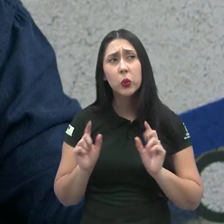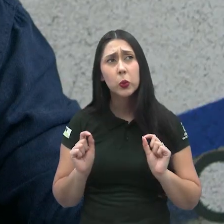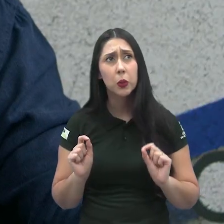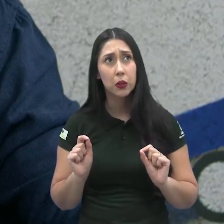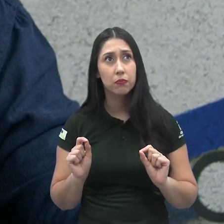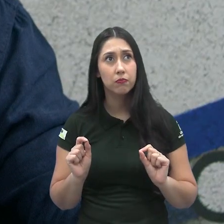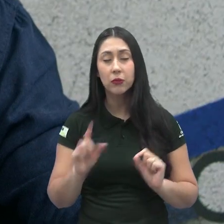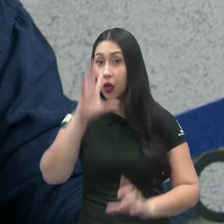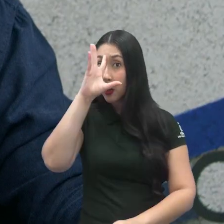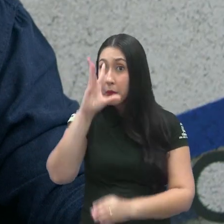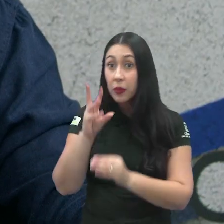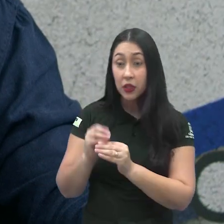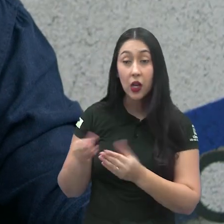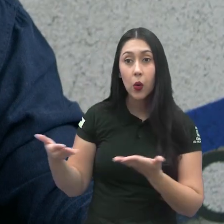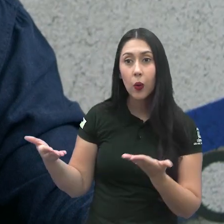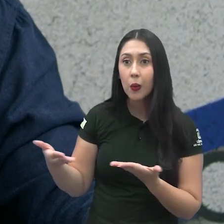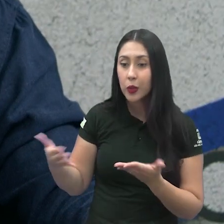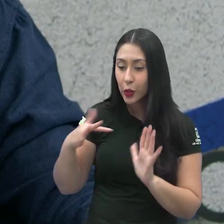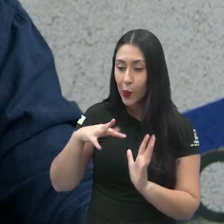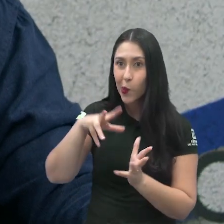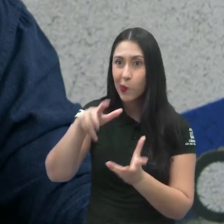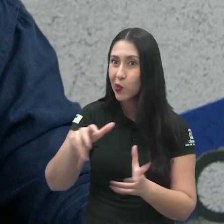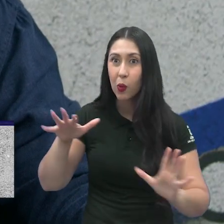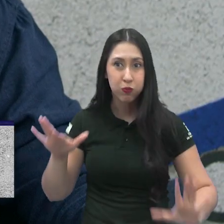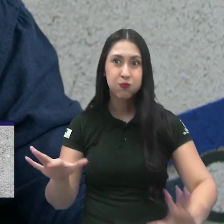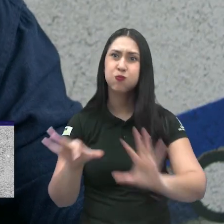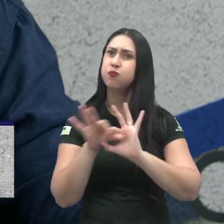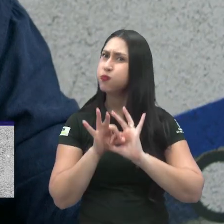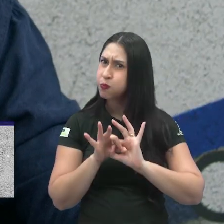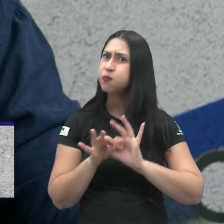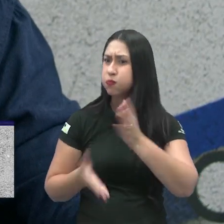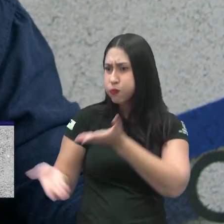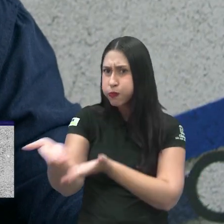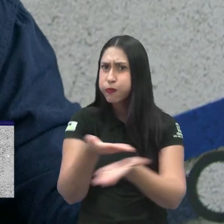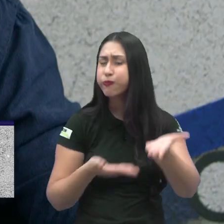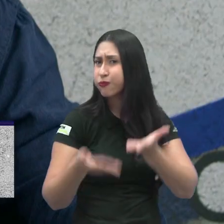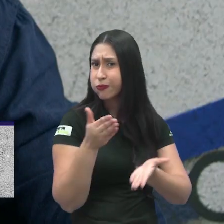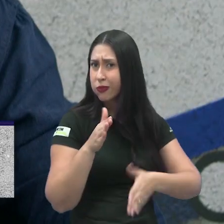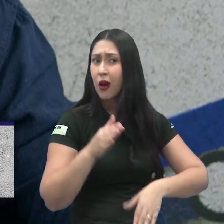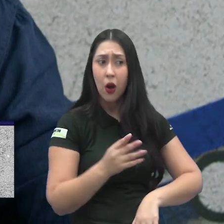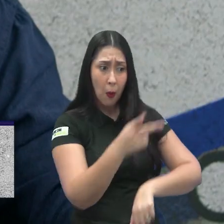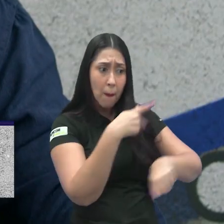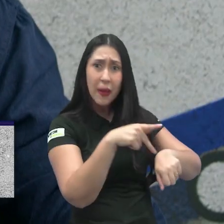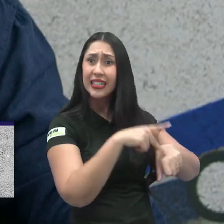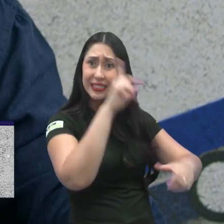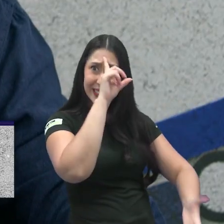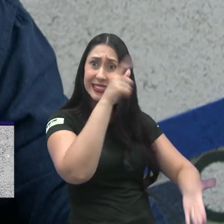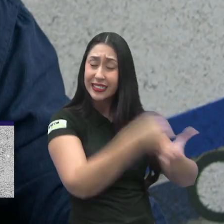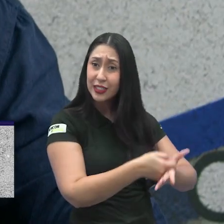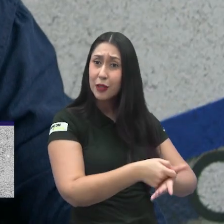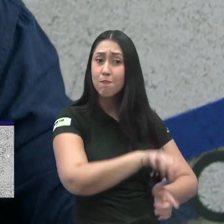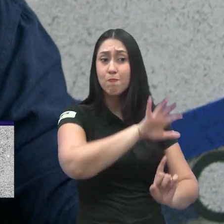quem quer seguir na carreira são entender que hoje vivemos um mundo cada vez mais globalizado, um mundo em que as decisões de um país cada vez